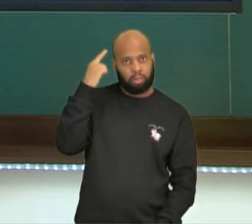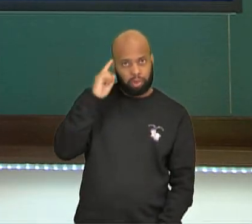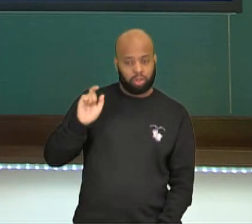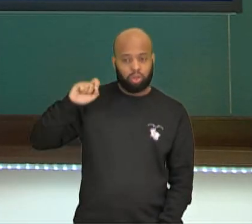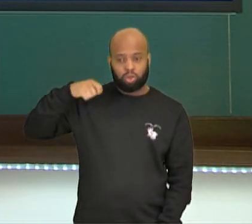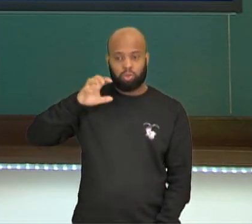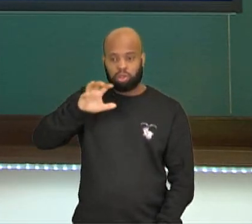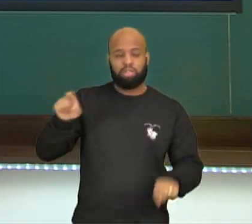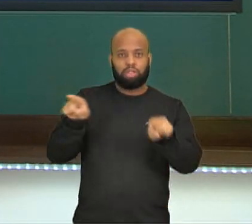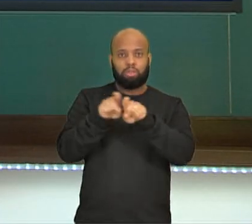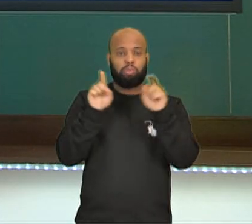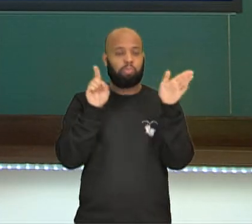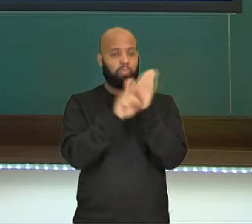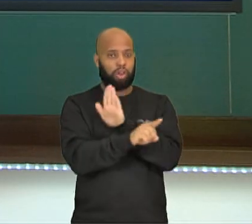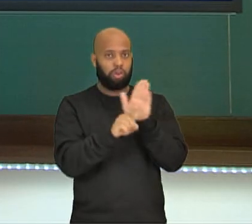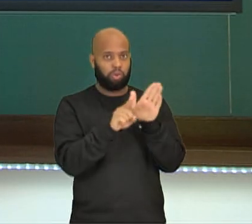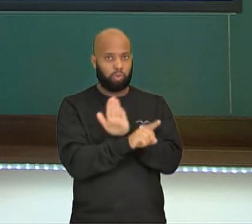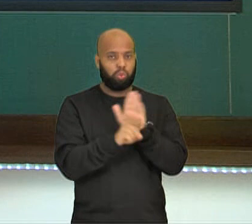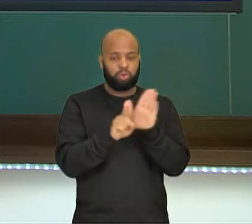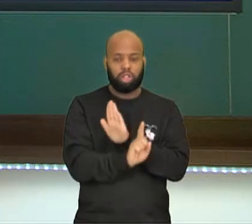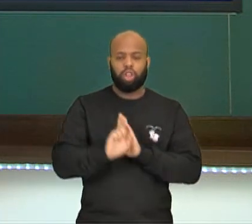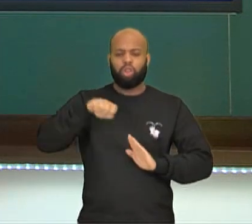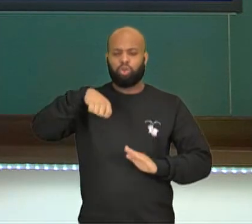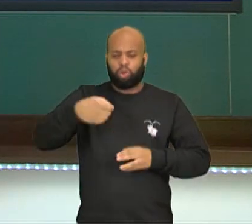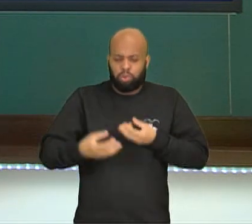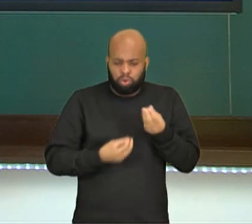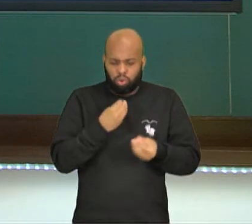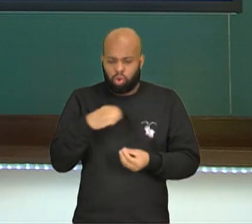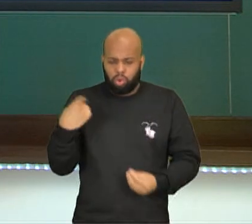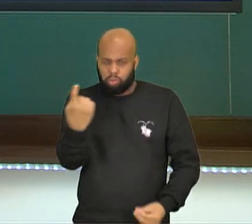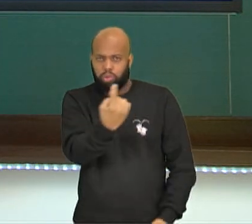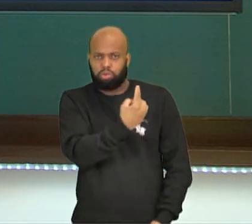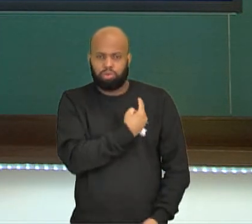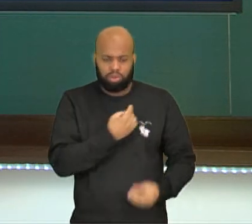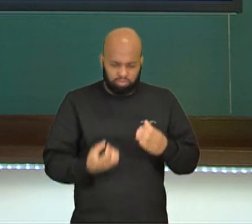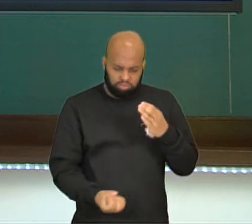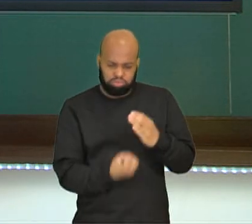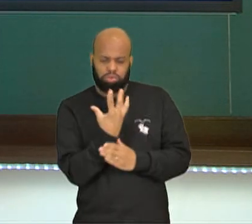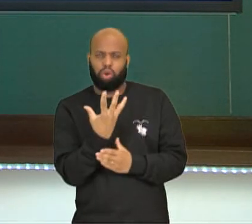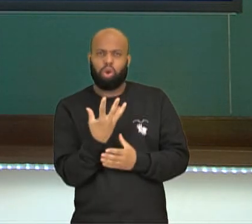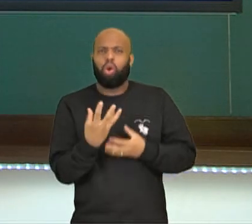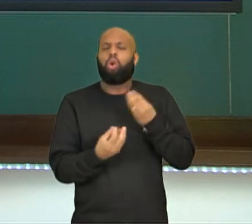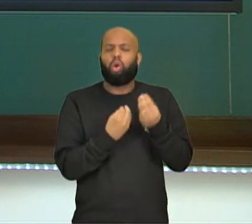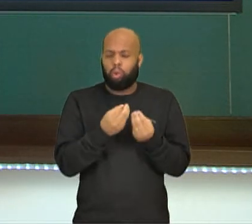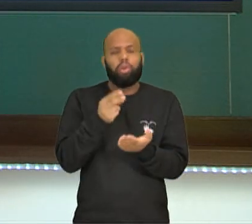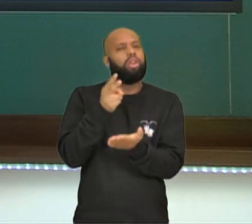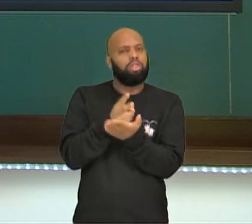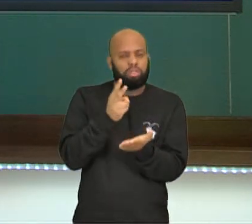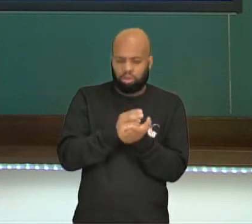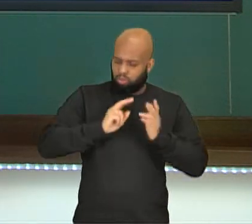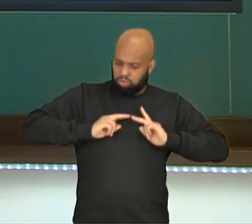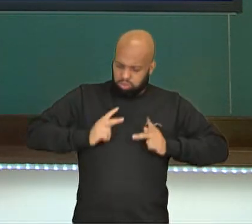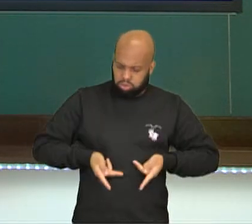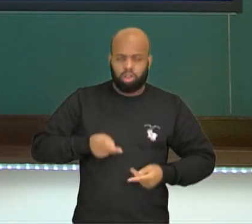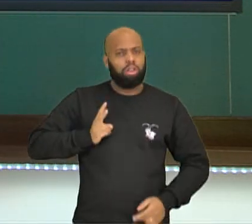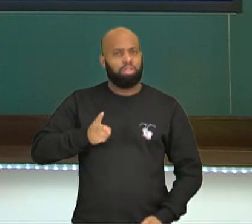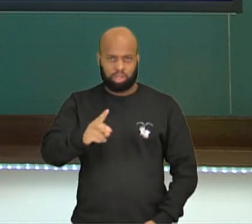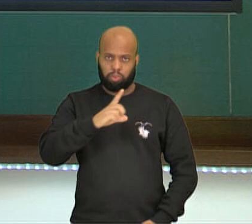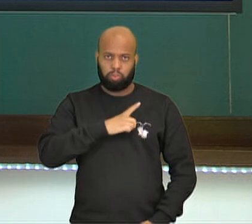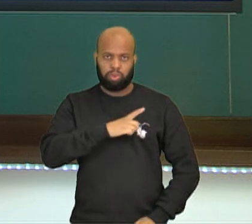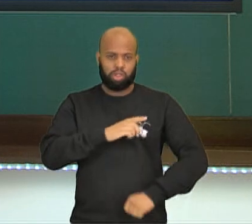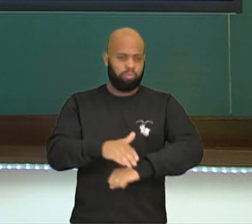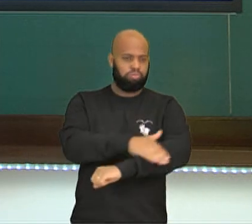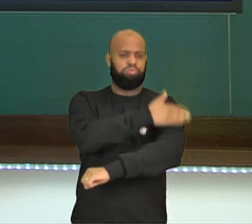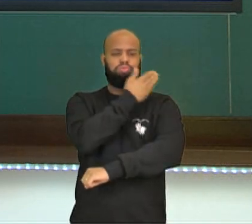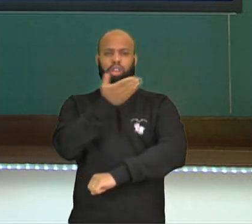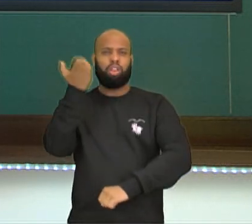das perguntas filosóficas sobre a nossa existência, sempre cercou o homem. Sempre cercou o homem desde a era primitiva, inclusive.